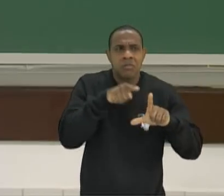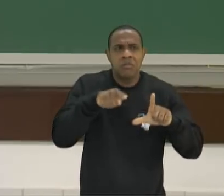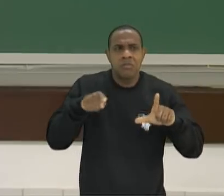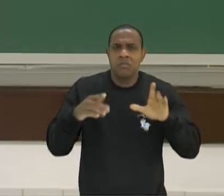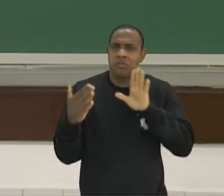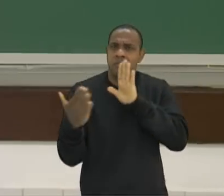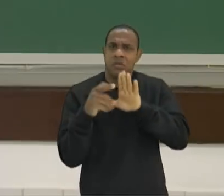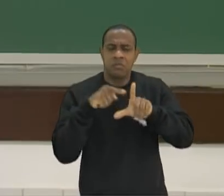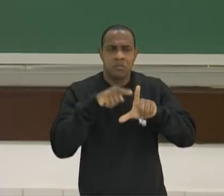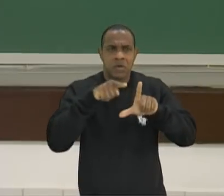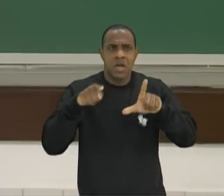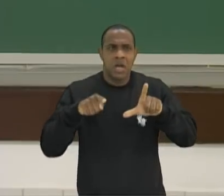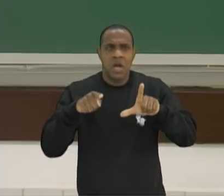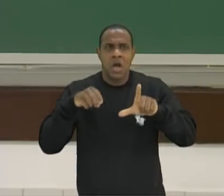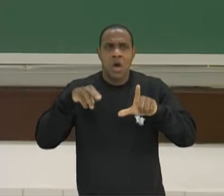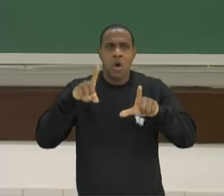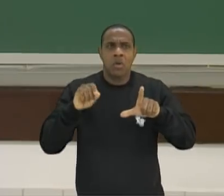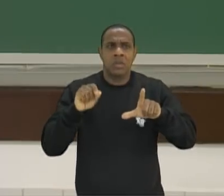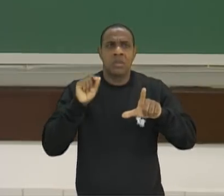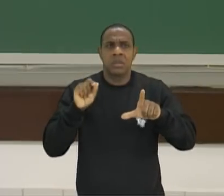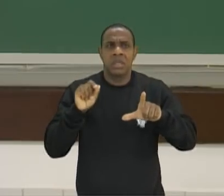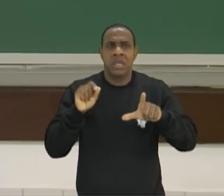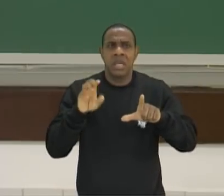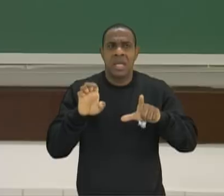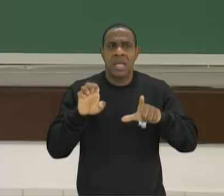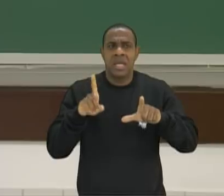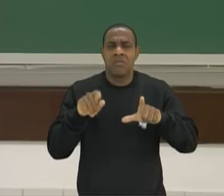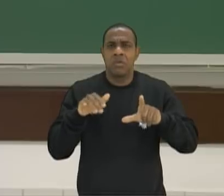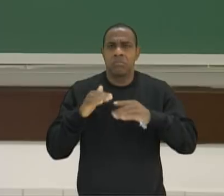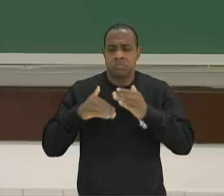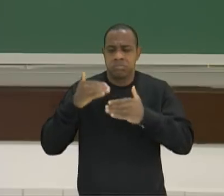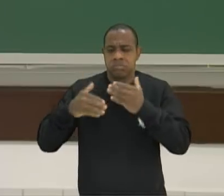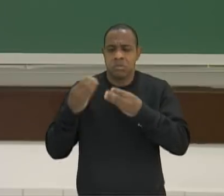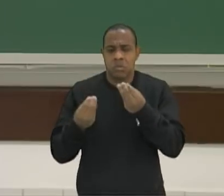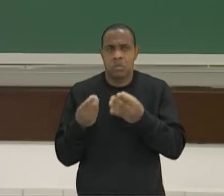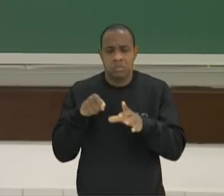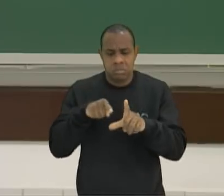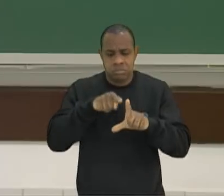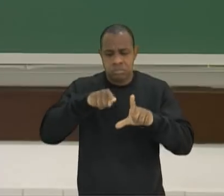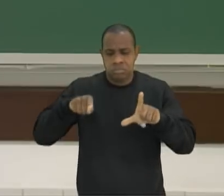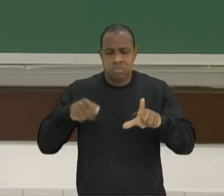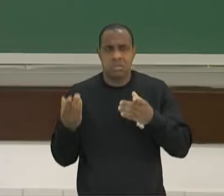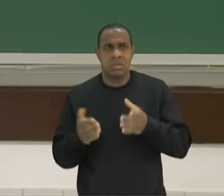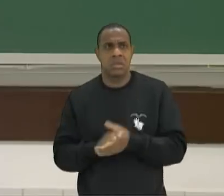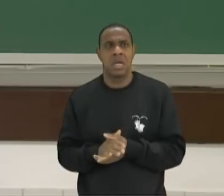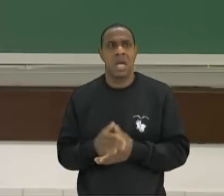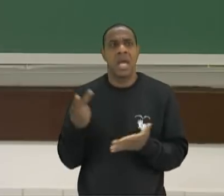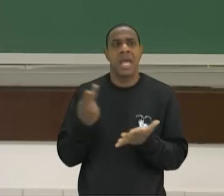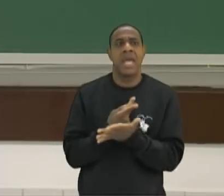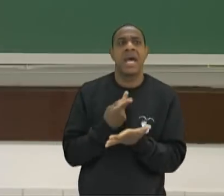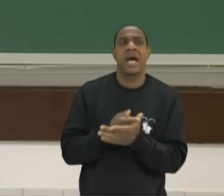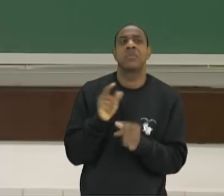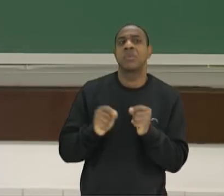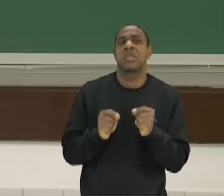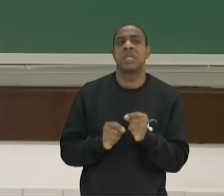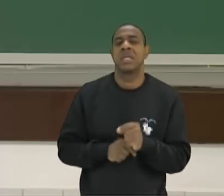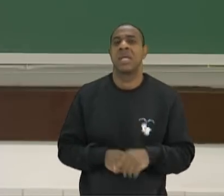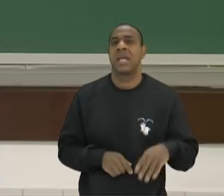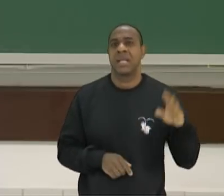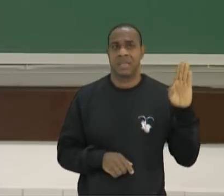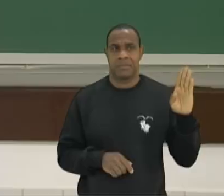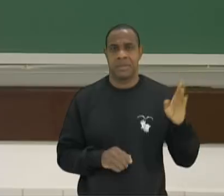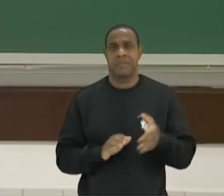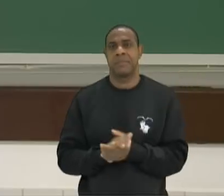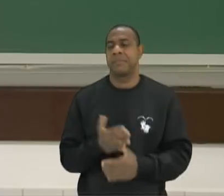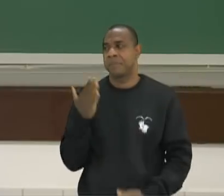a alternativa errada que temos aqui é a letra B, certo? Então, dentro das atribuições que tivemos ao longo dessa